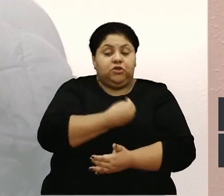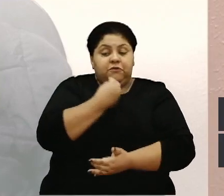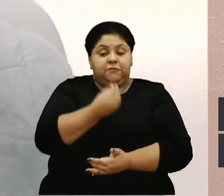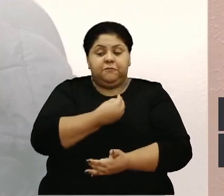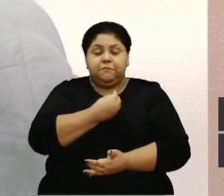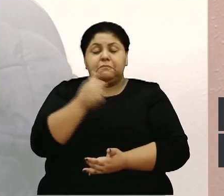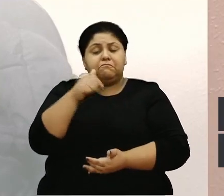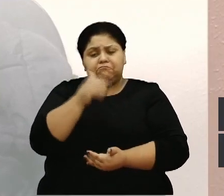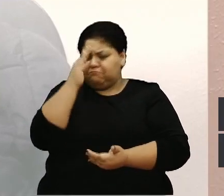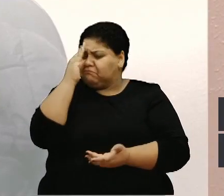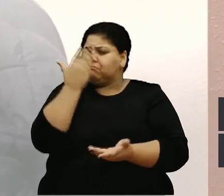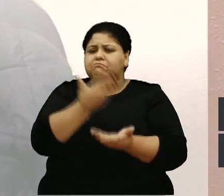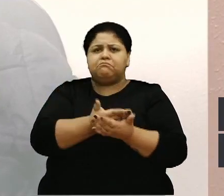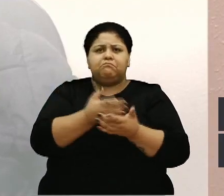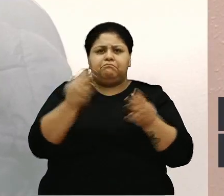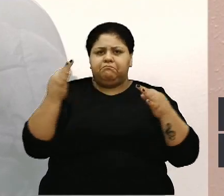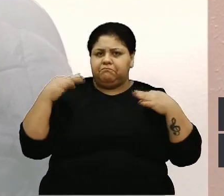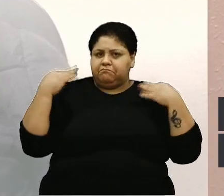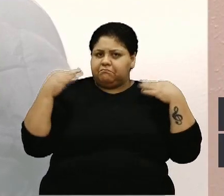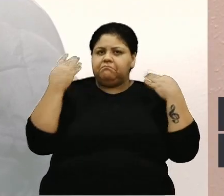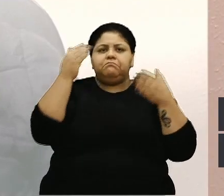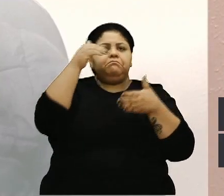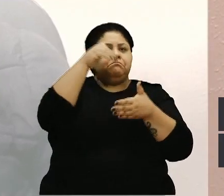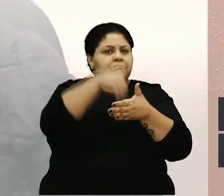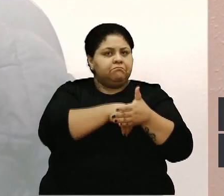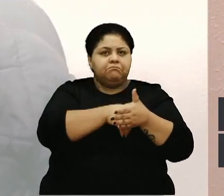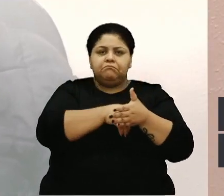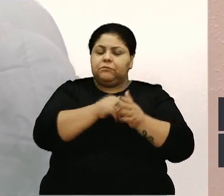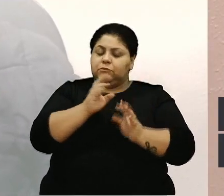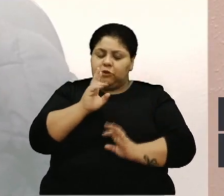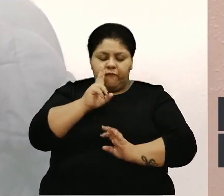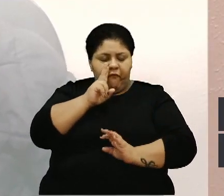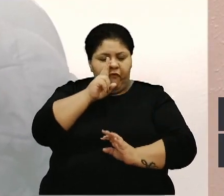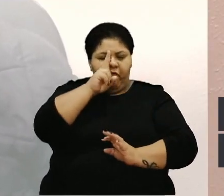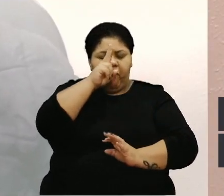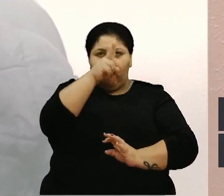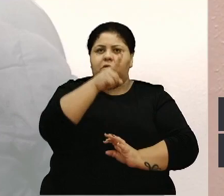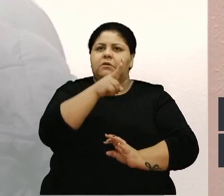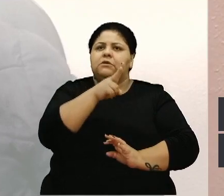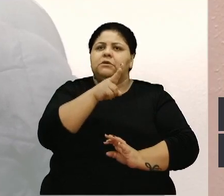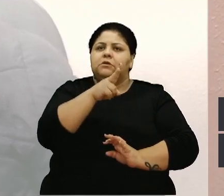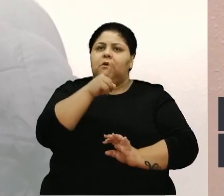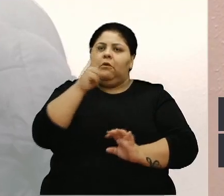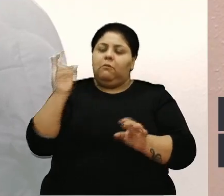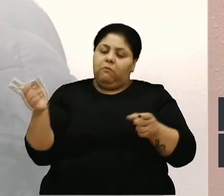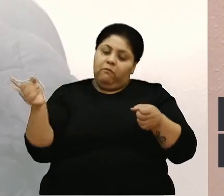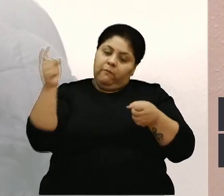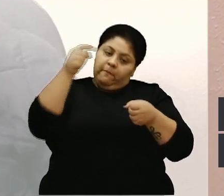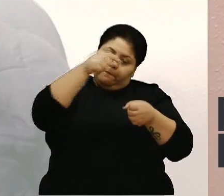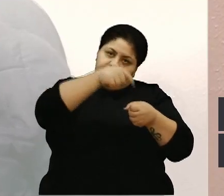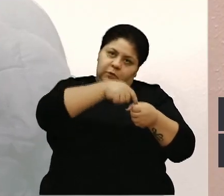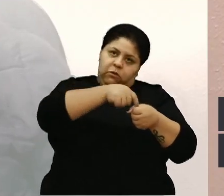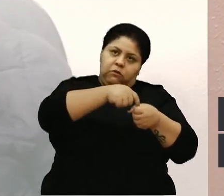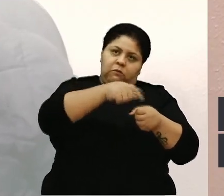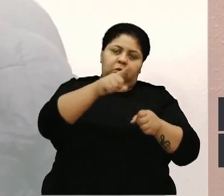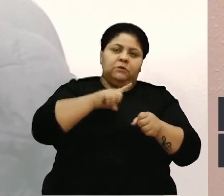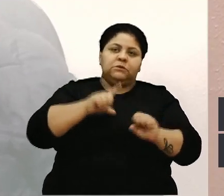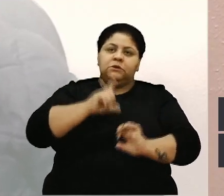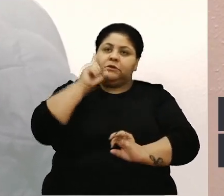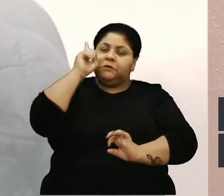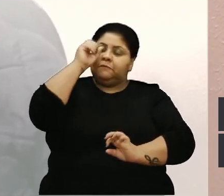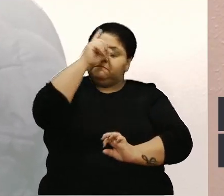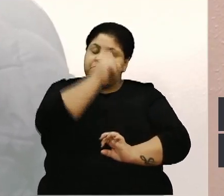certeza que o turismo interno vai ser muito forte nessa retomada, principalmente porque nós temos